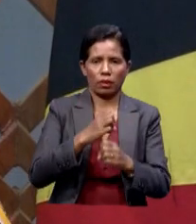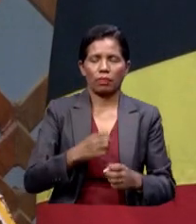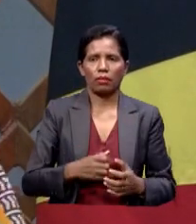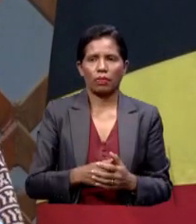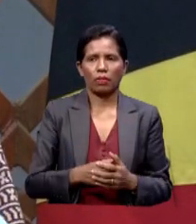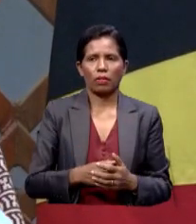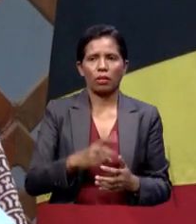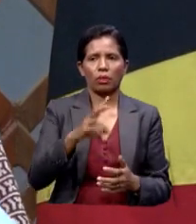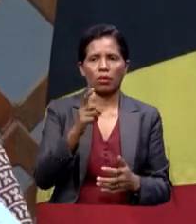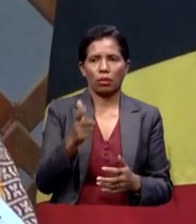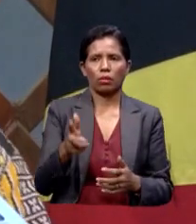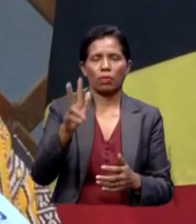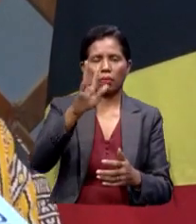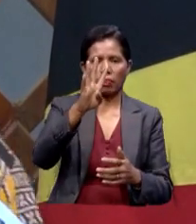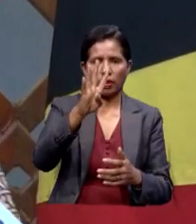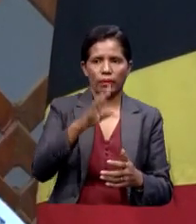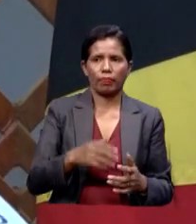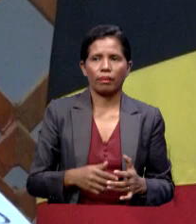para